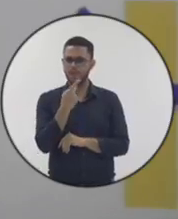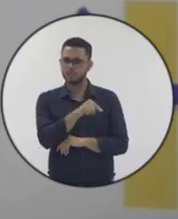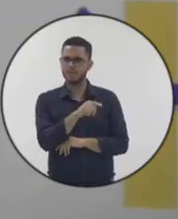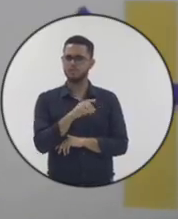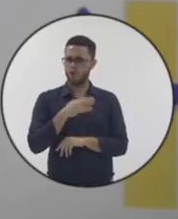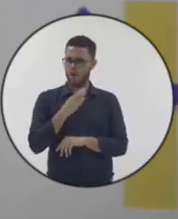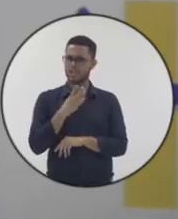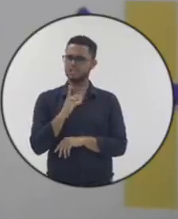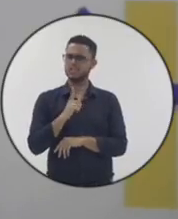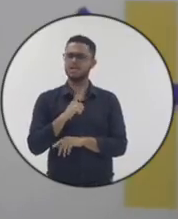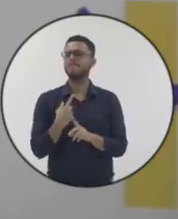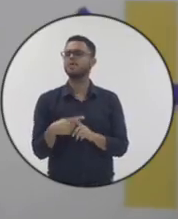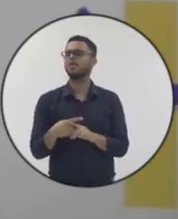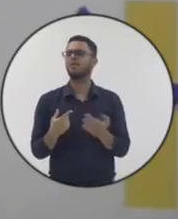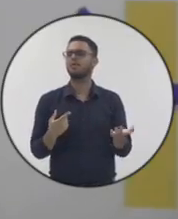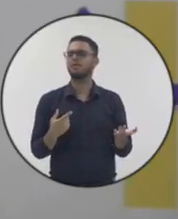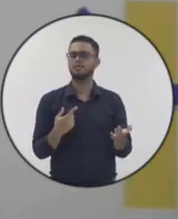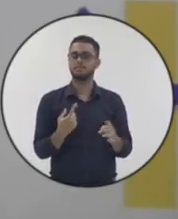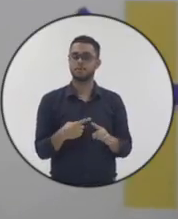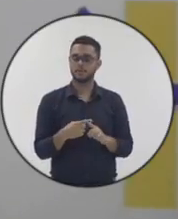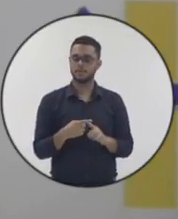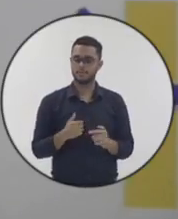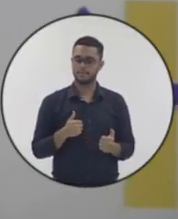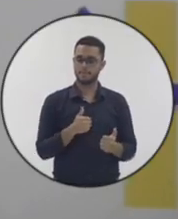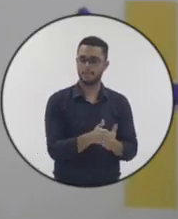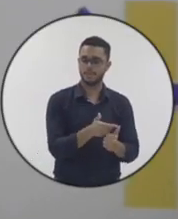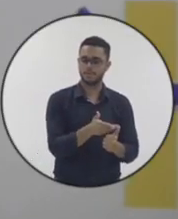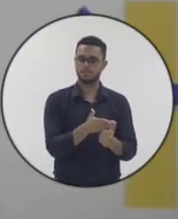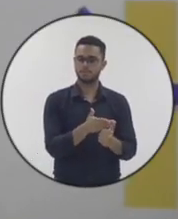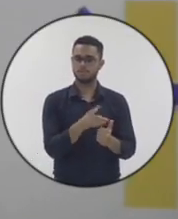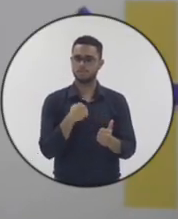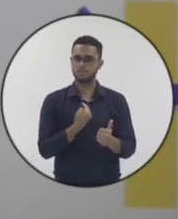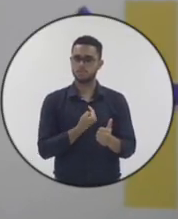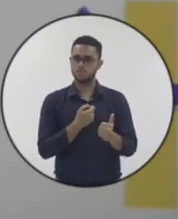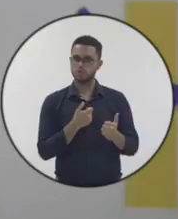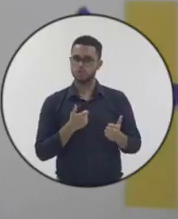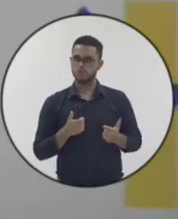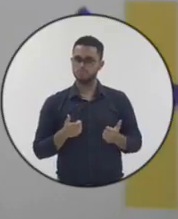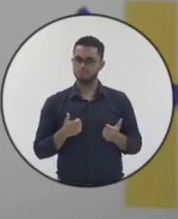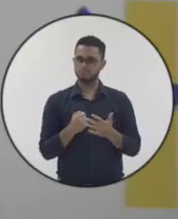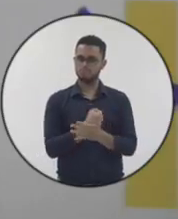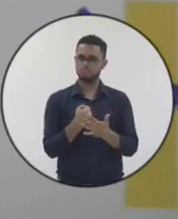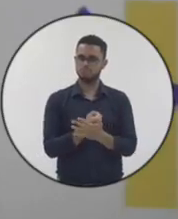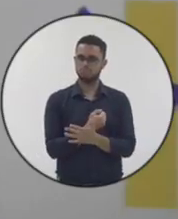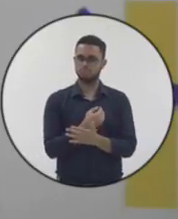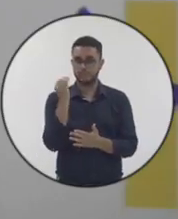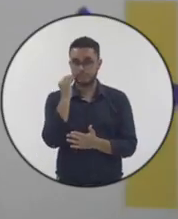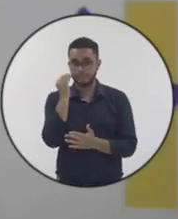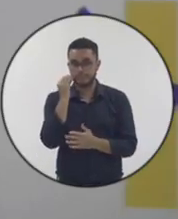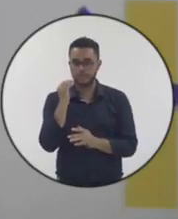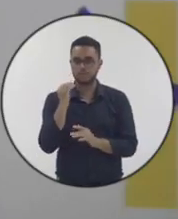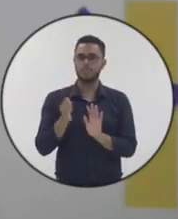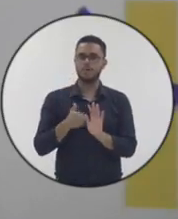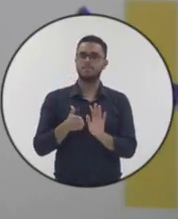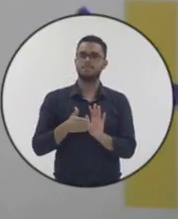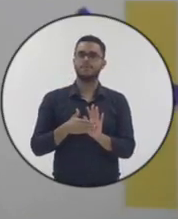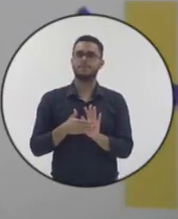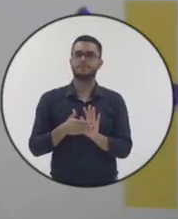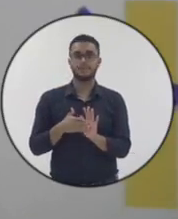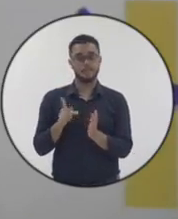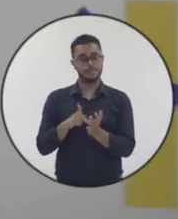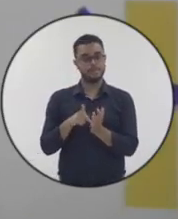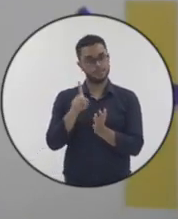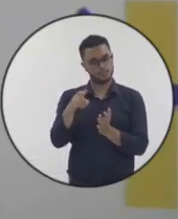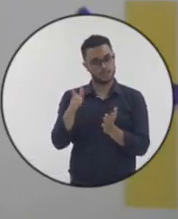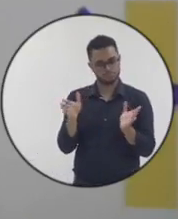porque se aproxima da nossa luta no que tange a propor, e, na verdade,